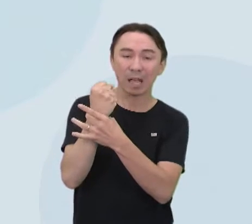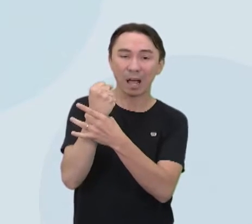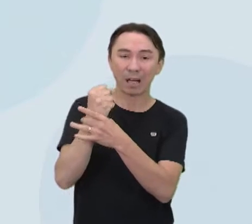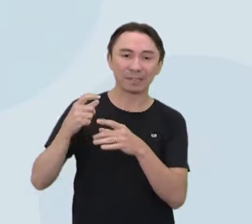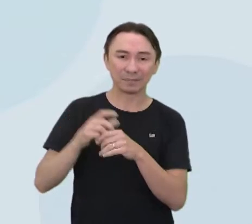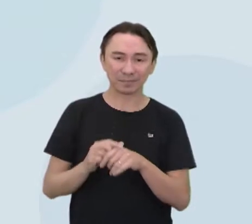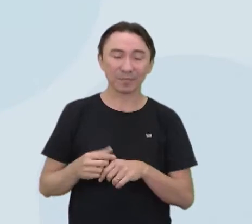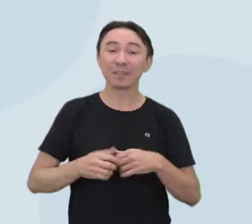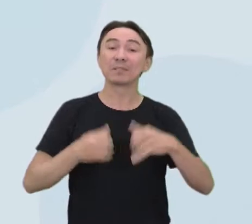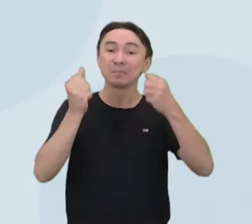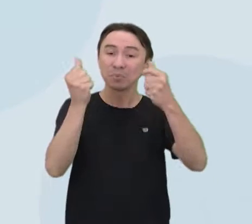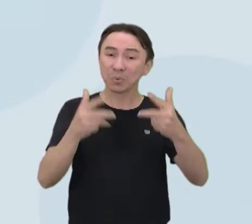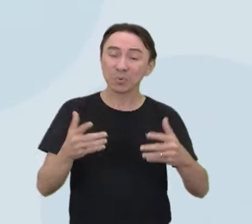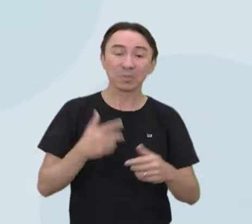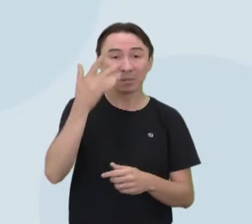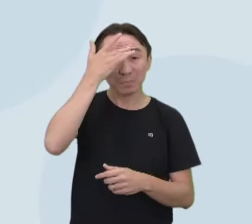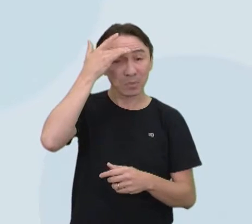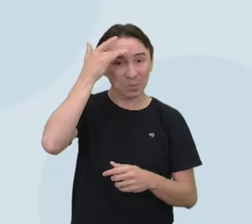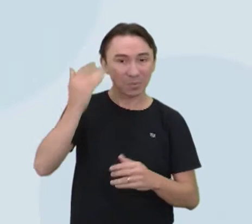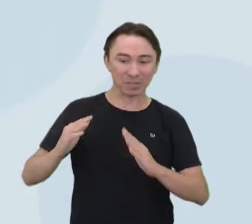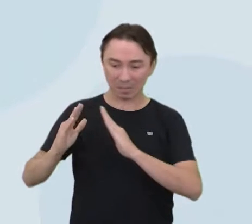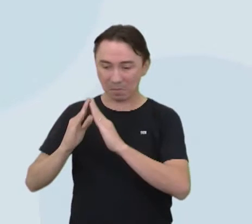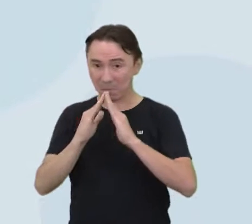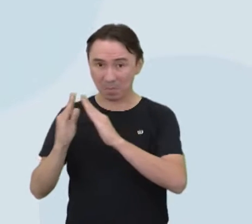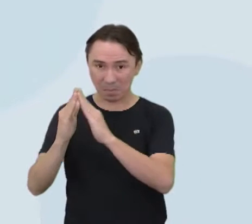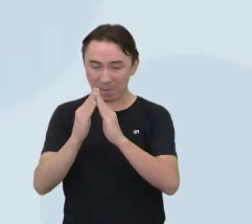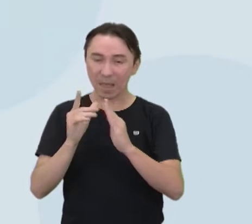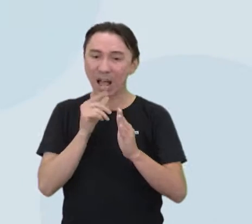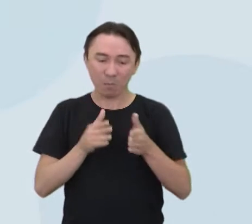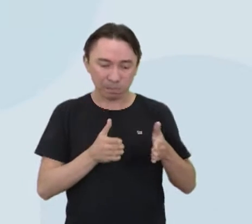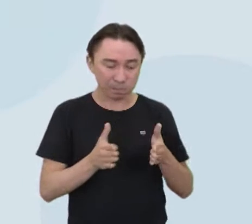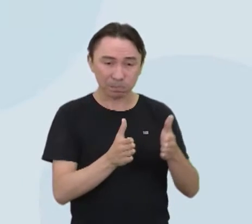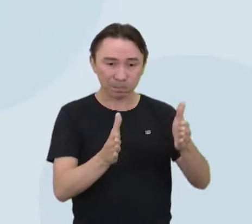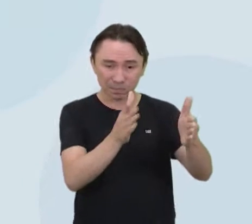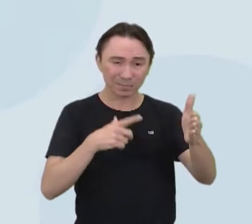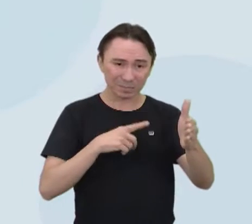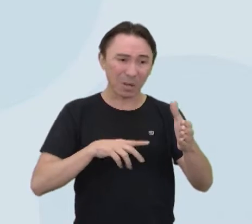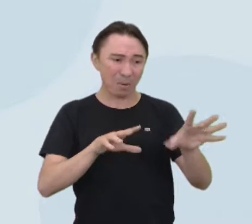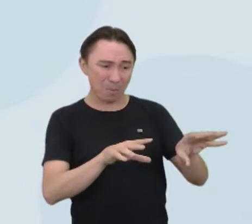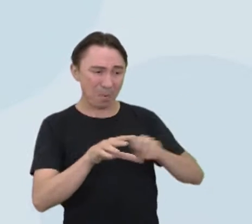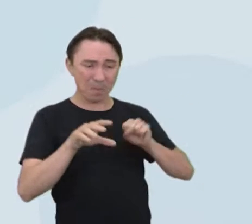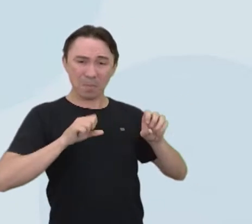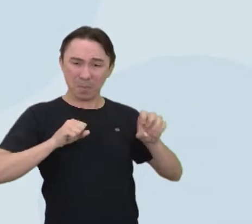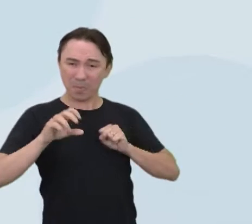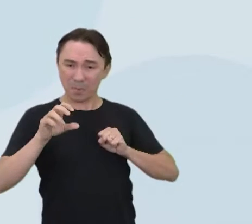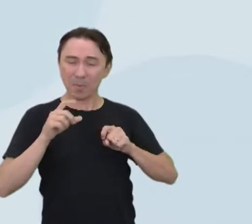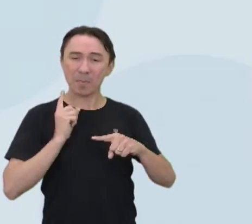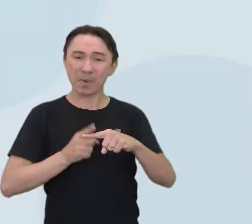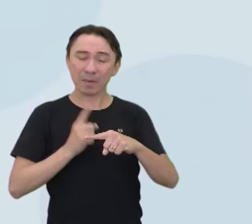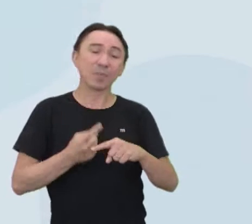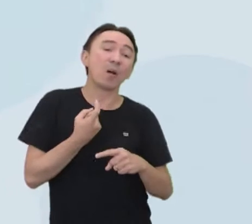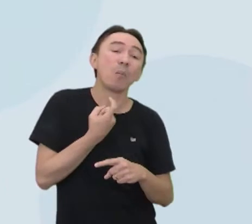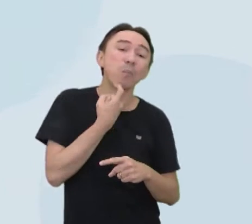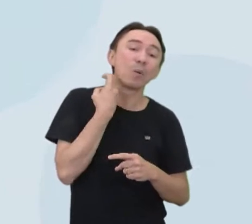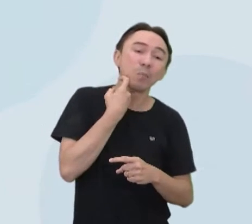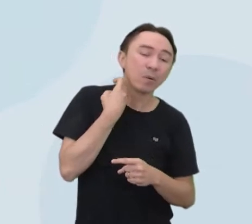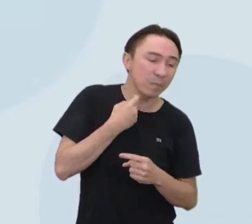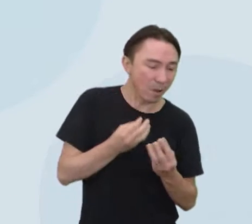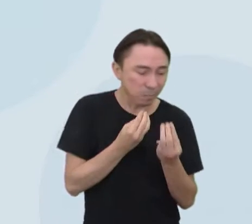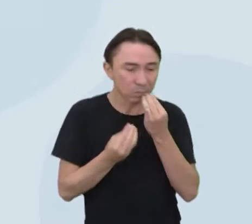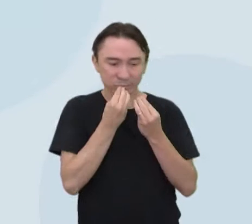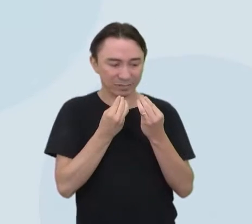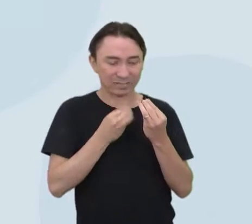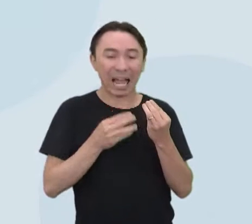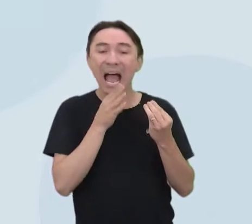de Tucuruí, eles estão se contaminando a partir da ingestão de peixes, né? Porque lembra, o peixe está na água, se a água está